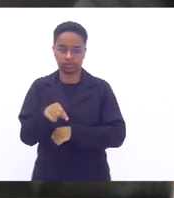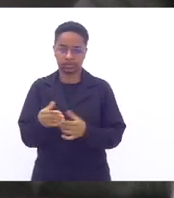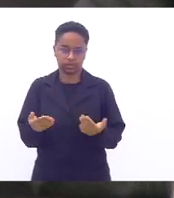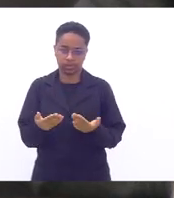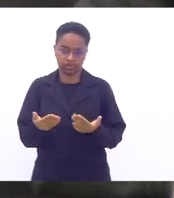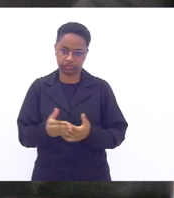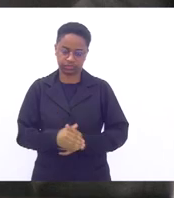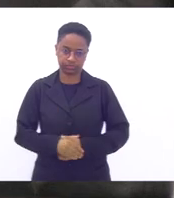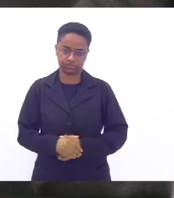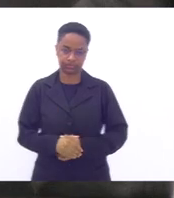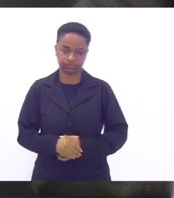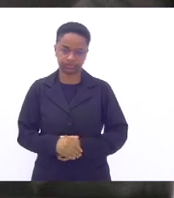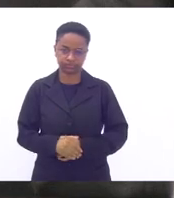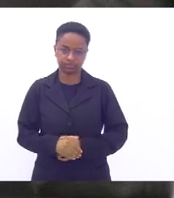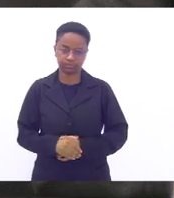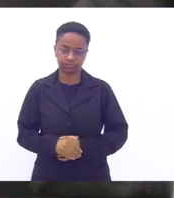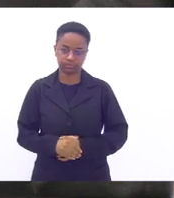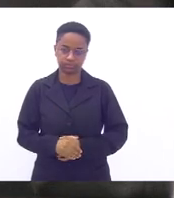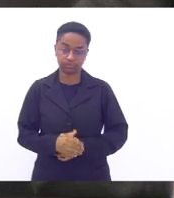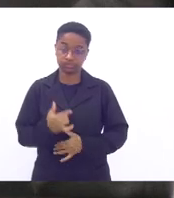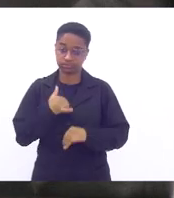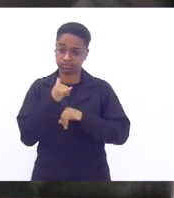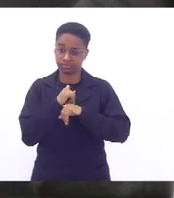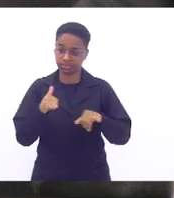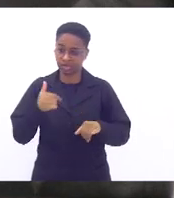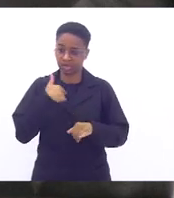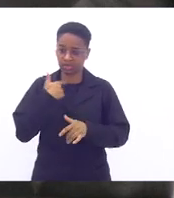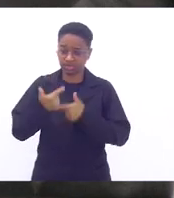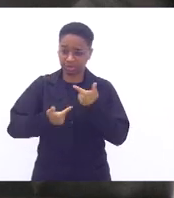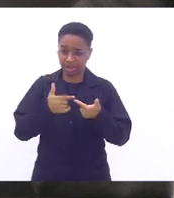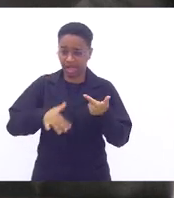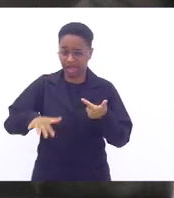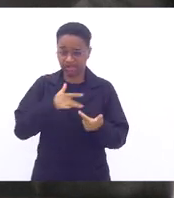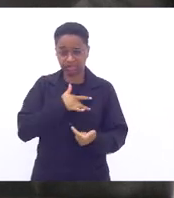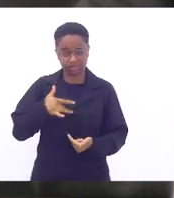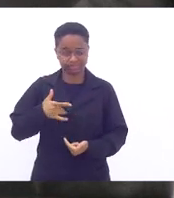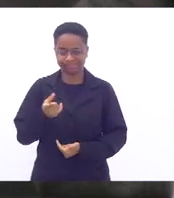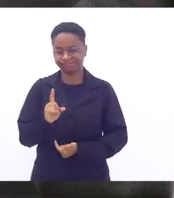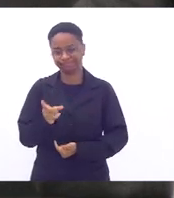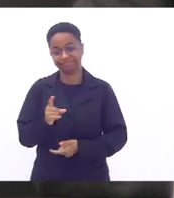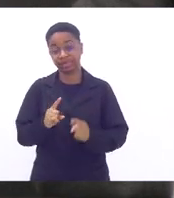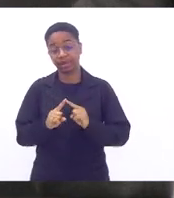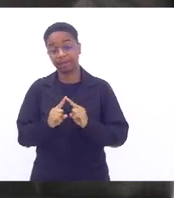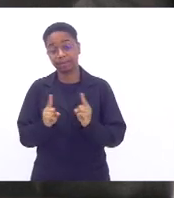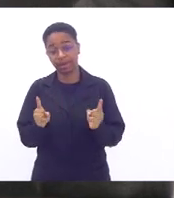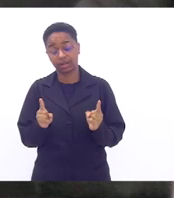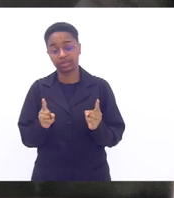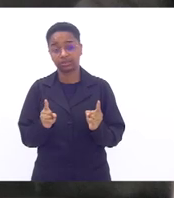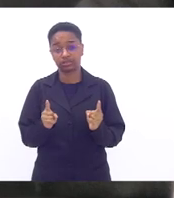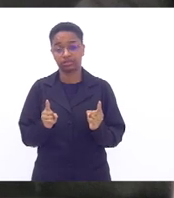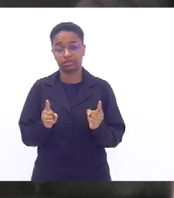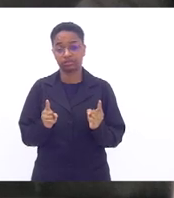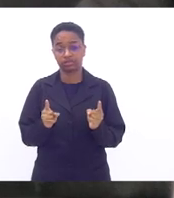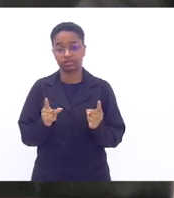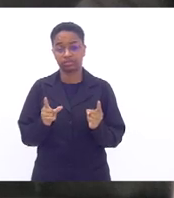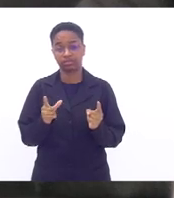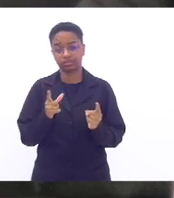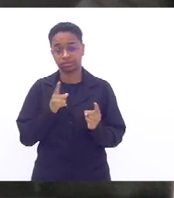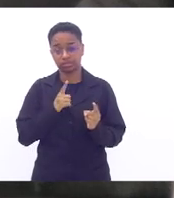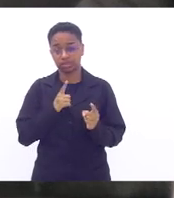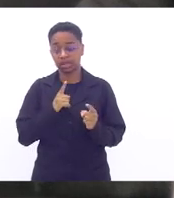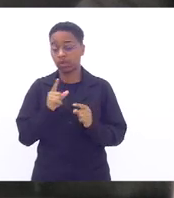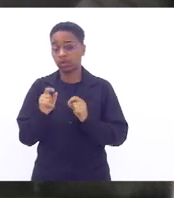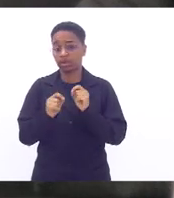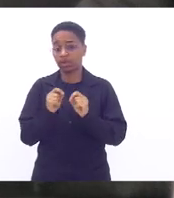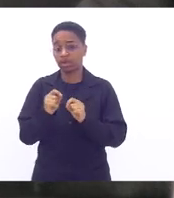lugar quero dizer que não sou da área de saúde mas com instrumento que eu tenho que é o